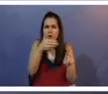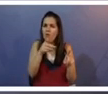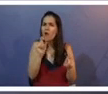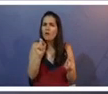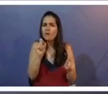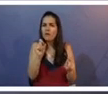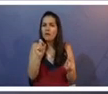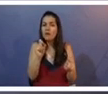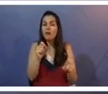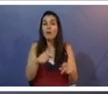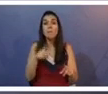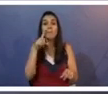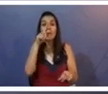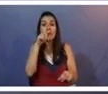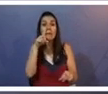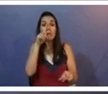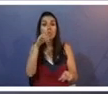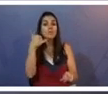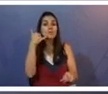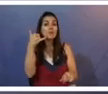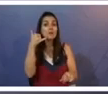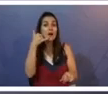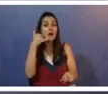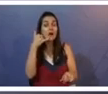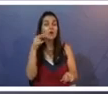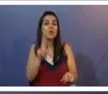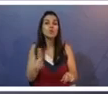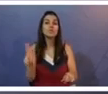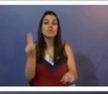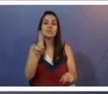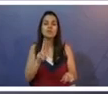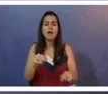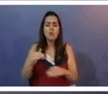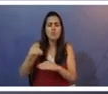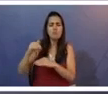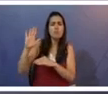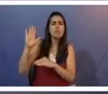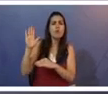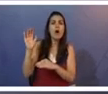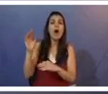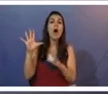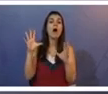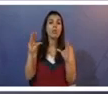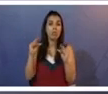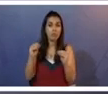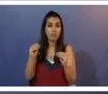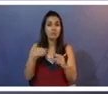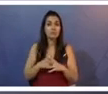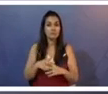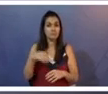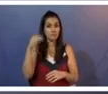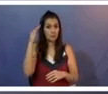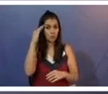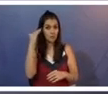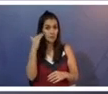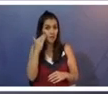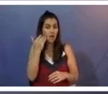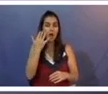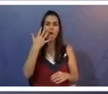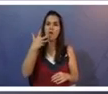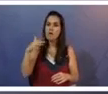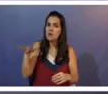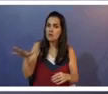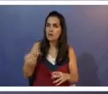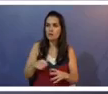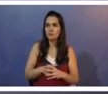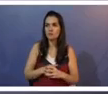apresentam celulares quando utilizados abusivamente por crianças e adolescentes. Então, ele